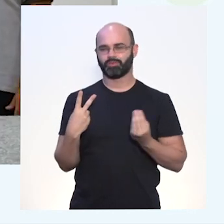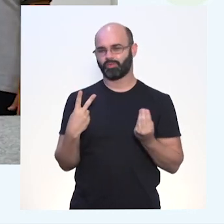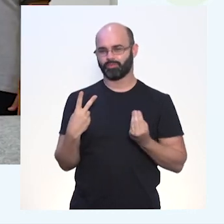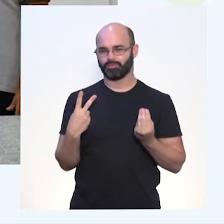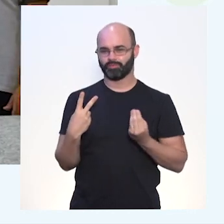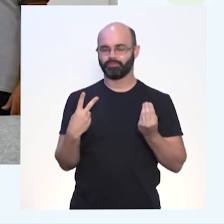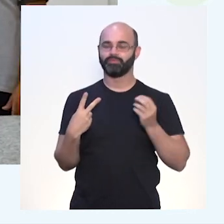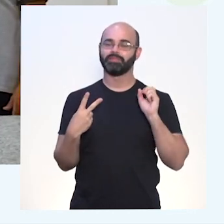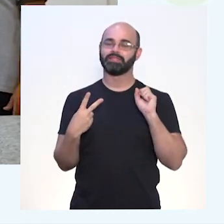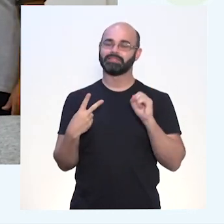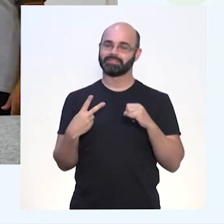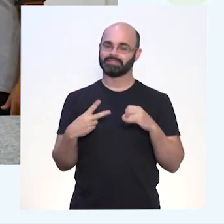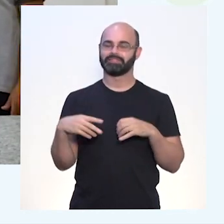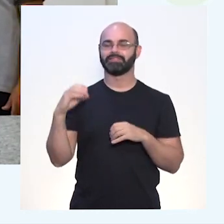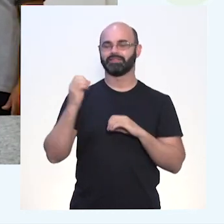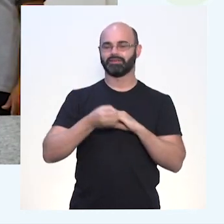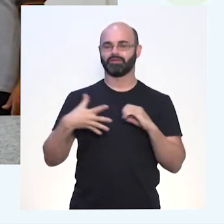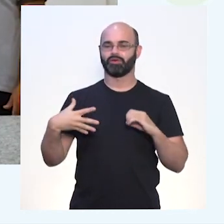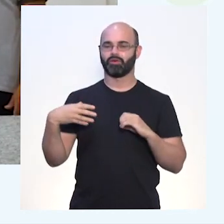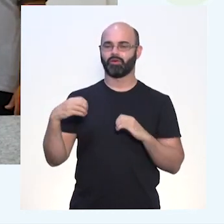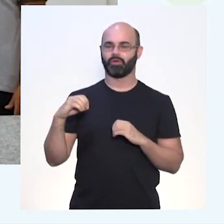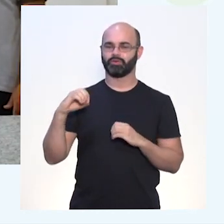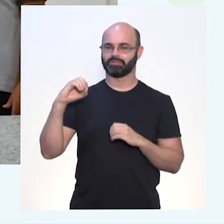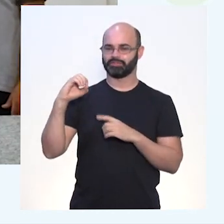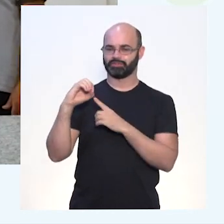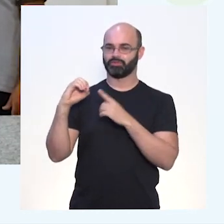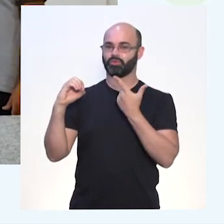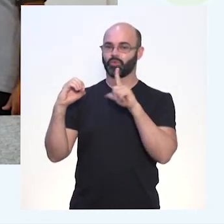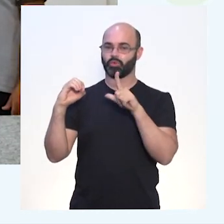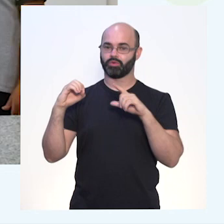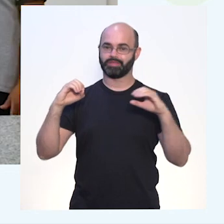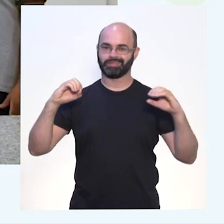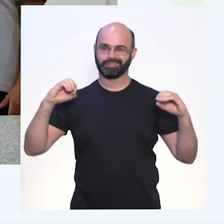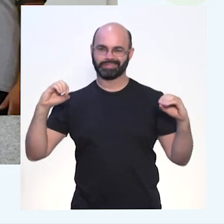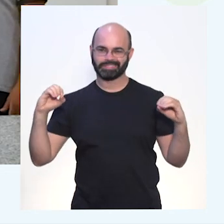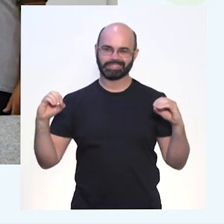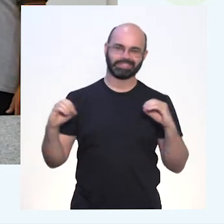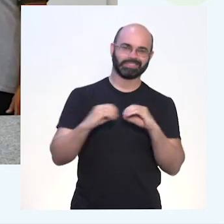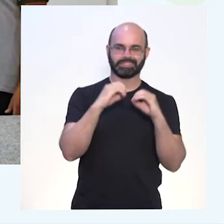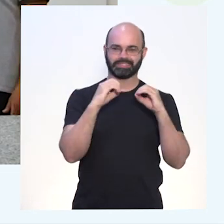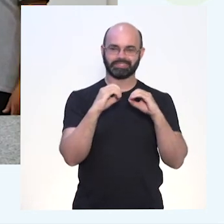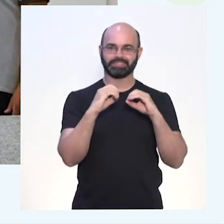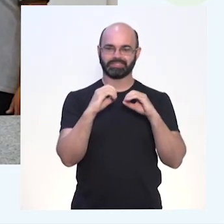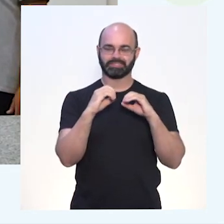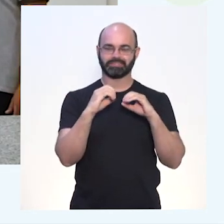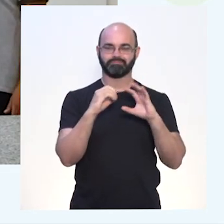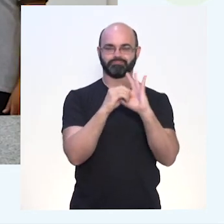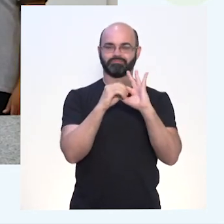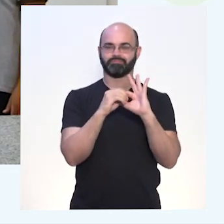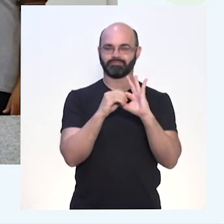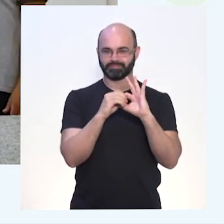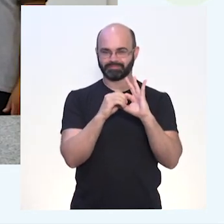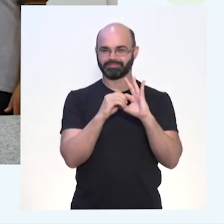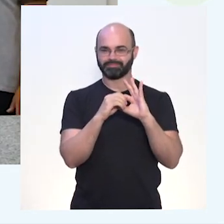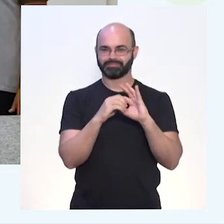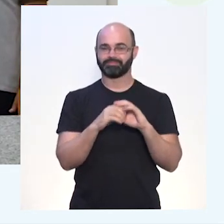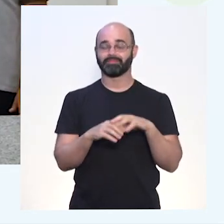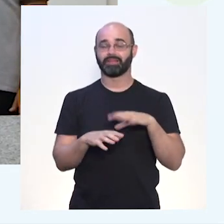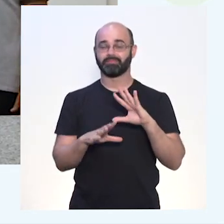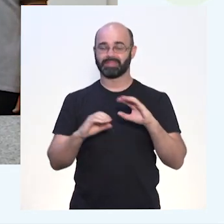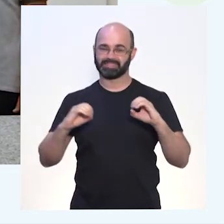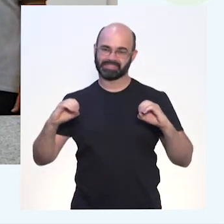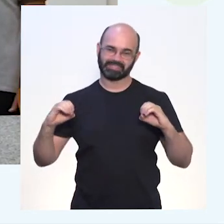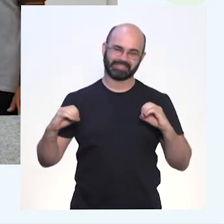com outro oxigênio, tivesse uma colisão e ele viesse para o nosso grupo, tá? Só que para ter